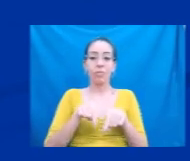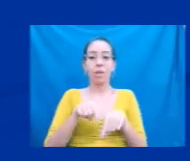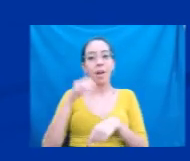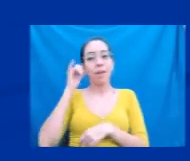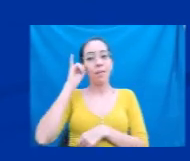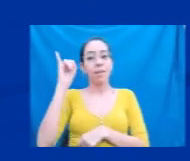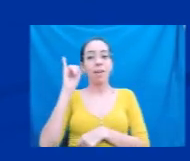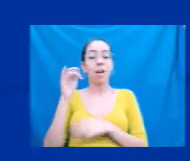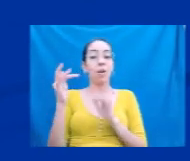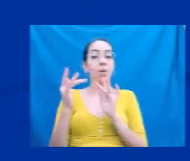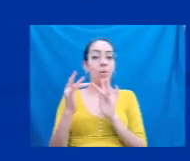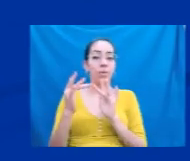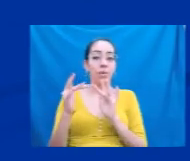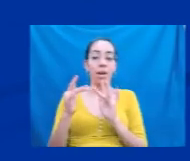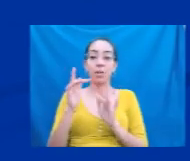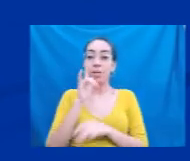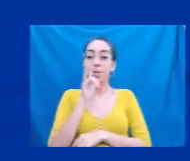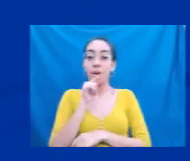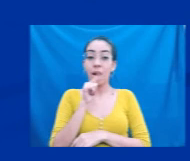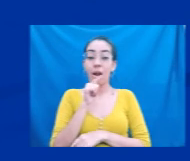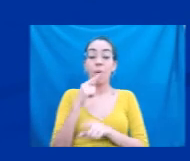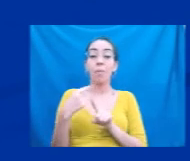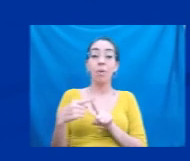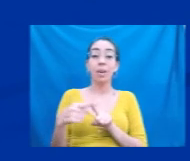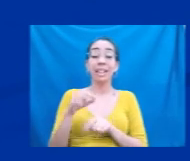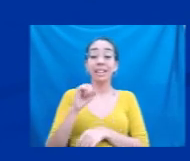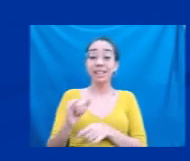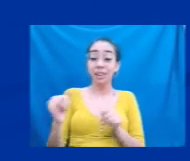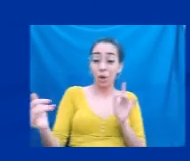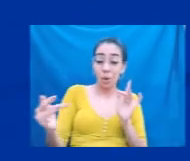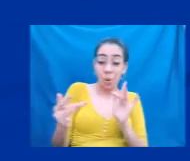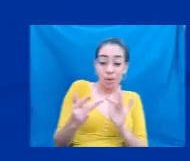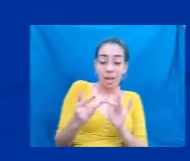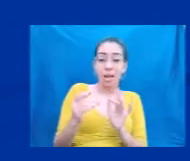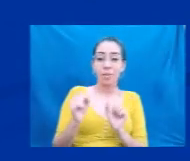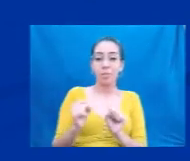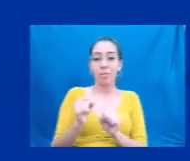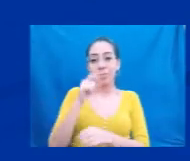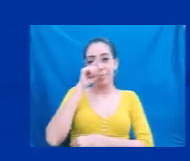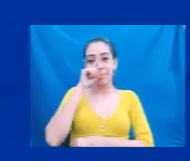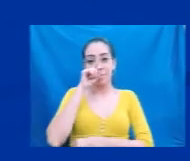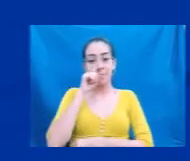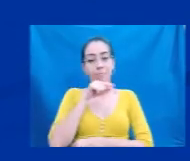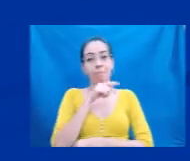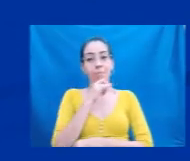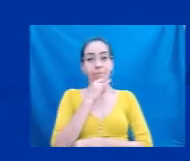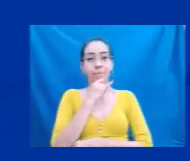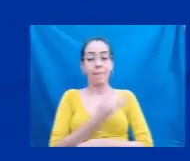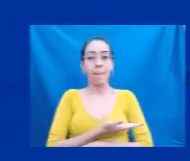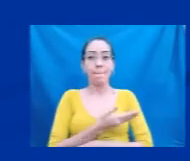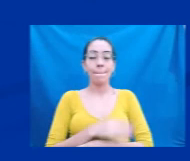perigosas desses compostos reativos com a água. Então, aqui só são alguns exemplos. Tá? Os